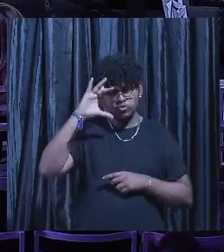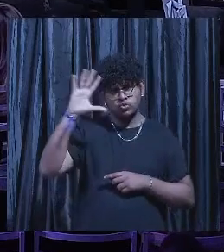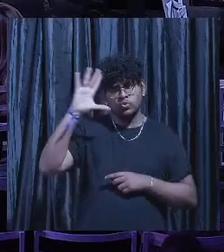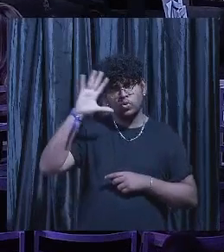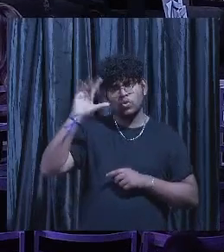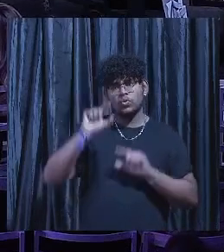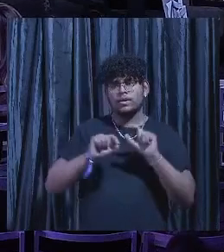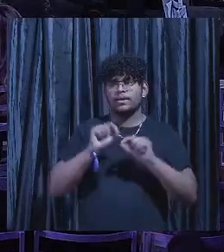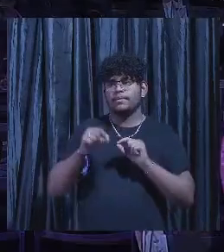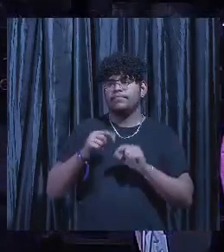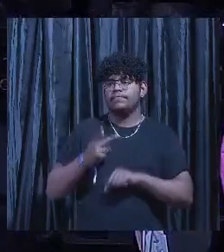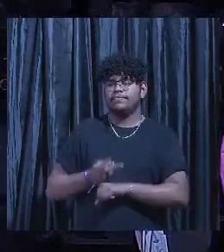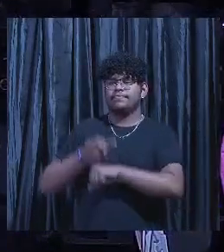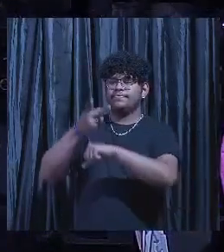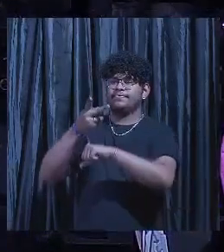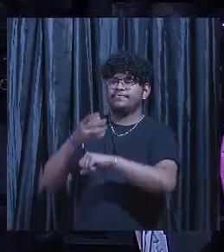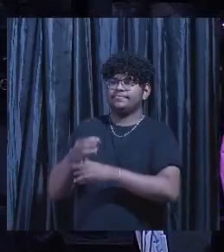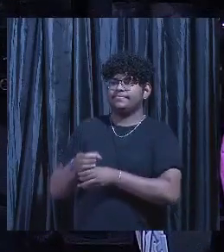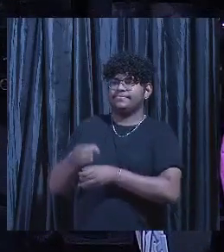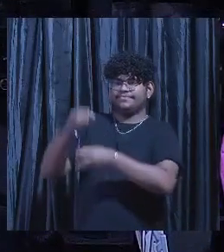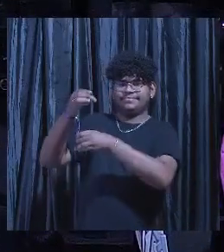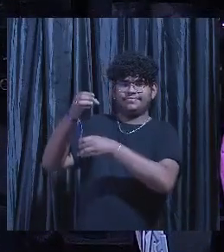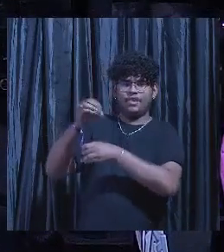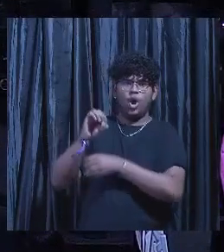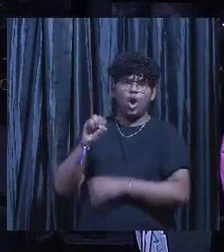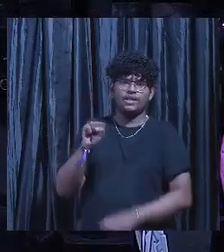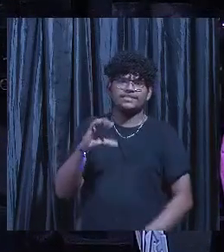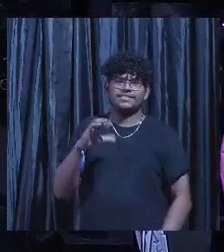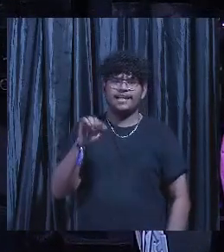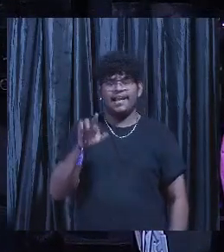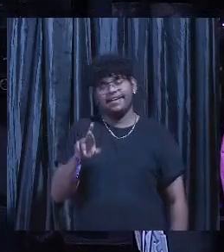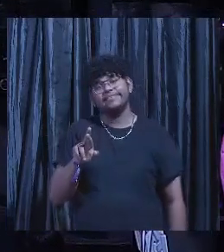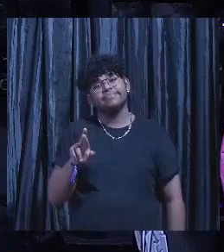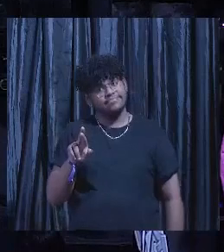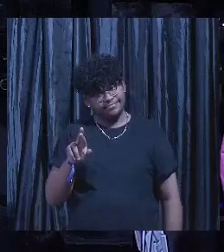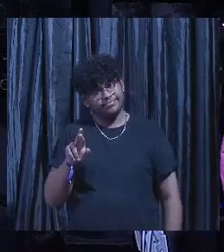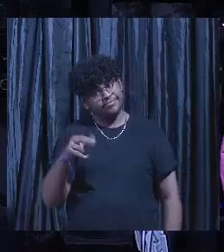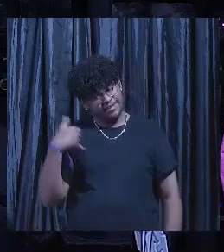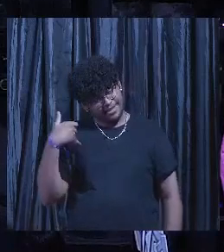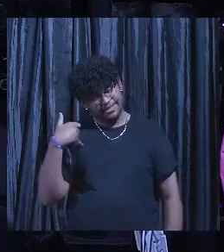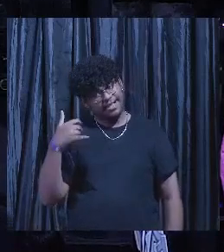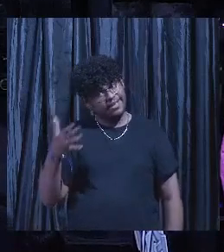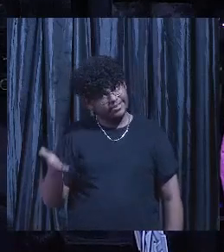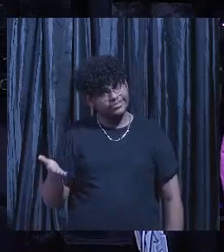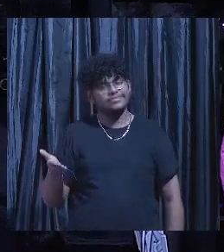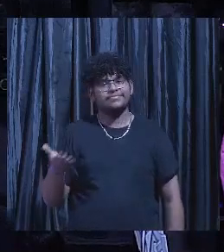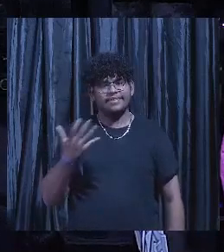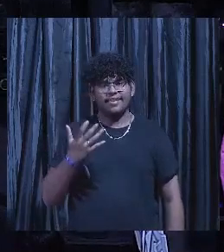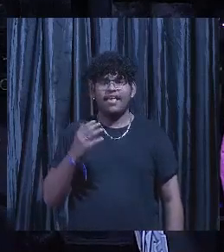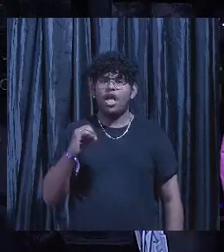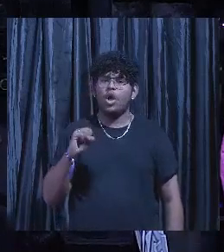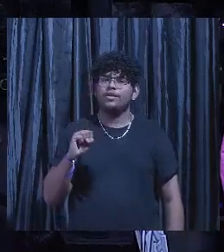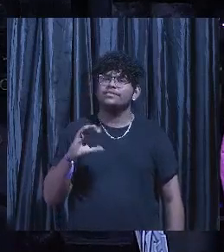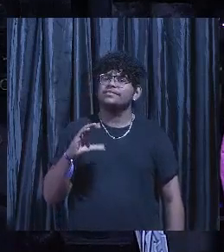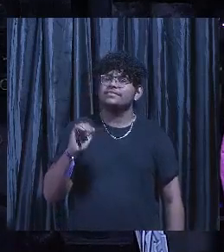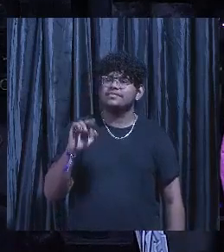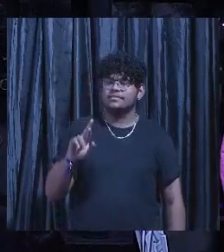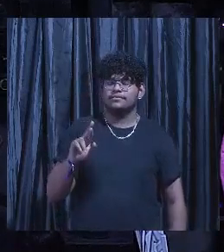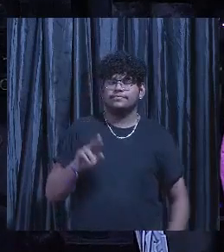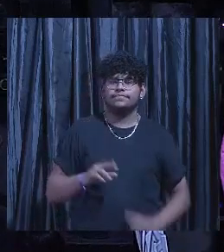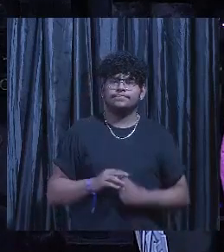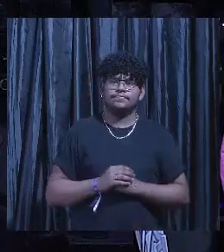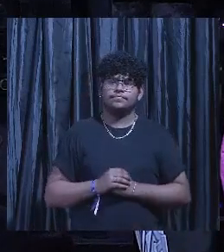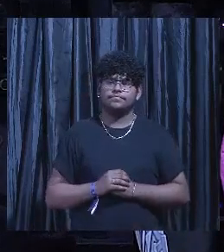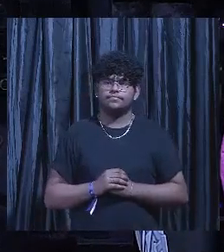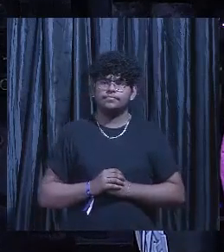um Oscar. Pois é, com aquela idade já queria ganhar o Oscar. Só que isso aí, ali que todo